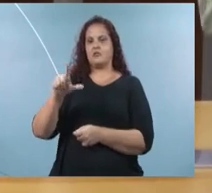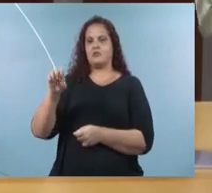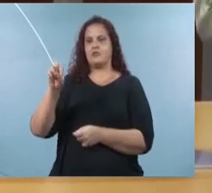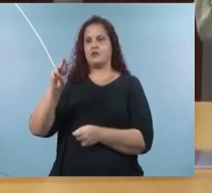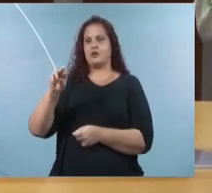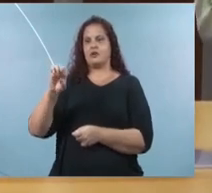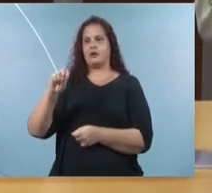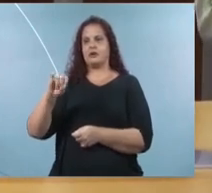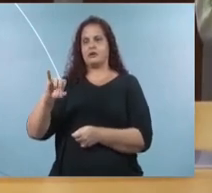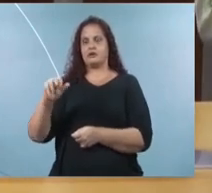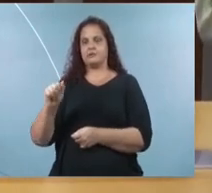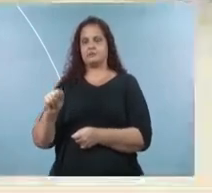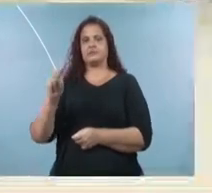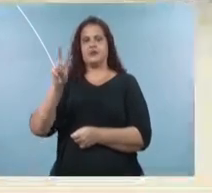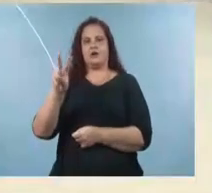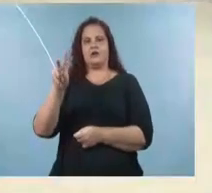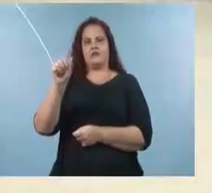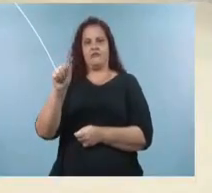dos homenageados.